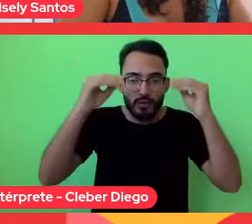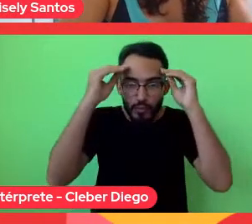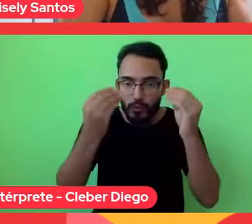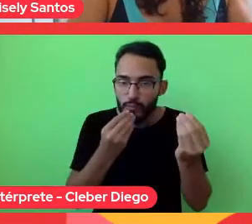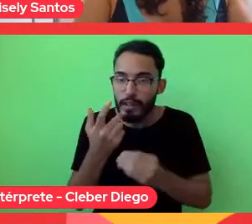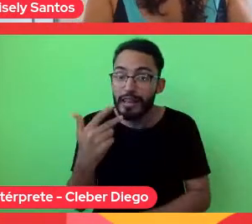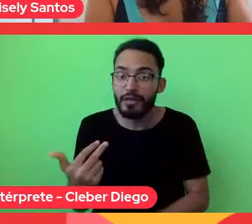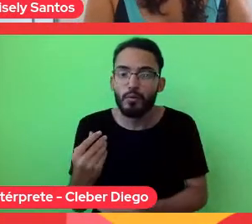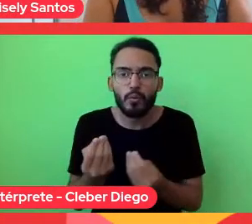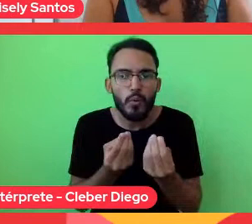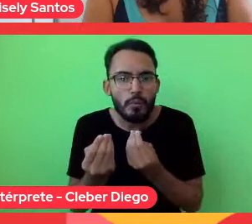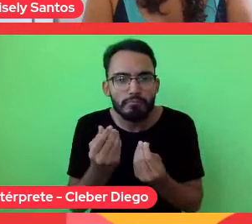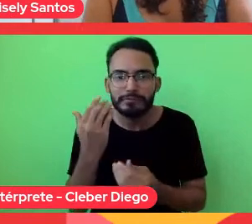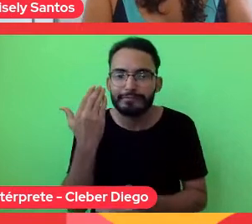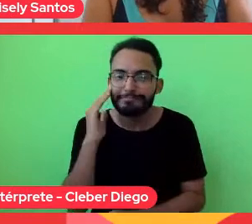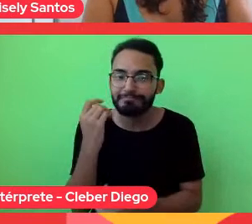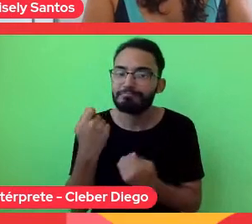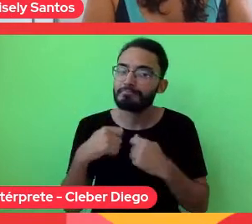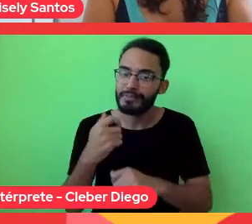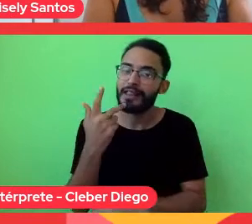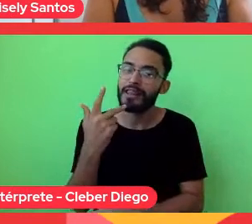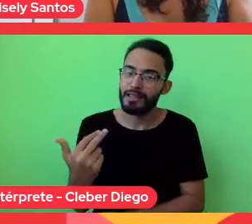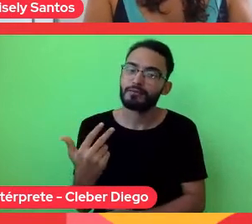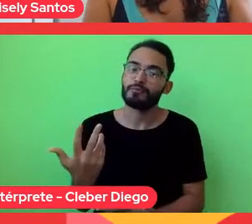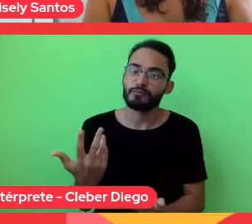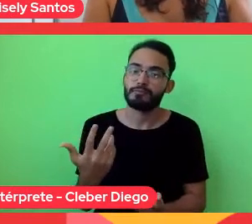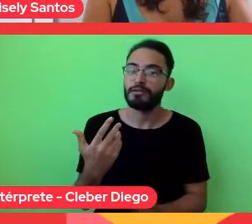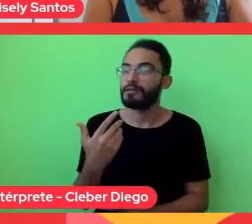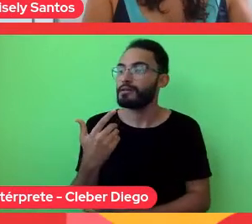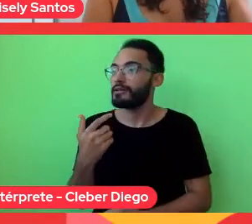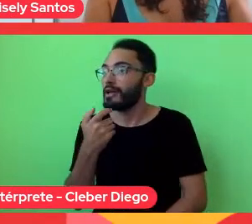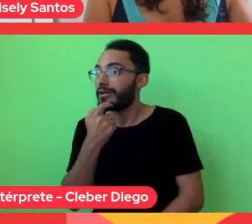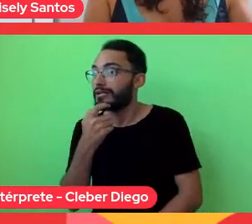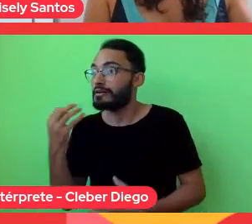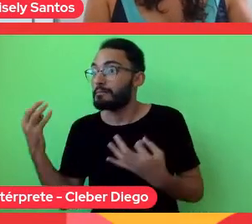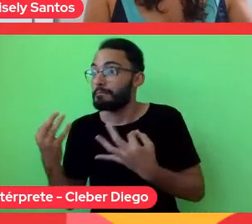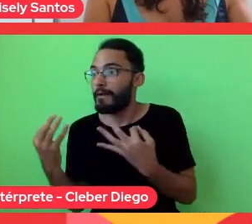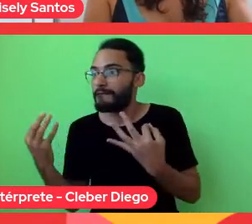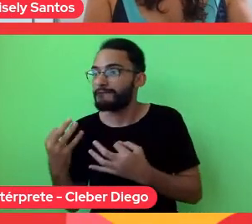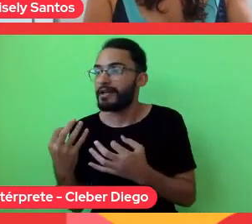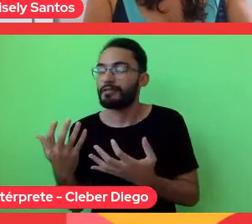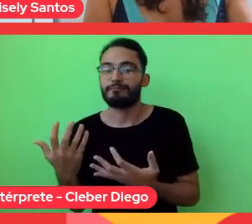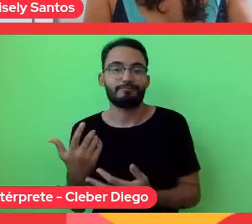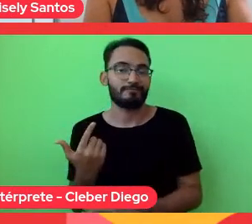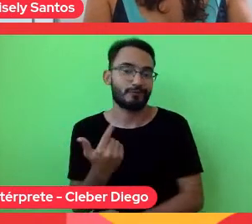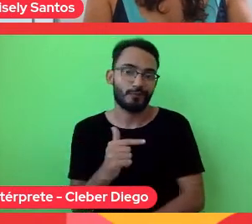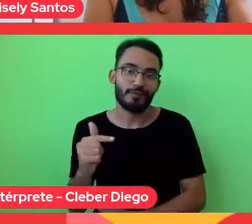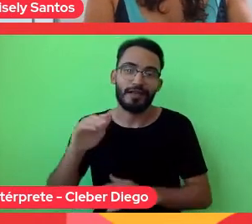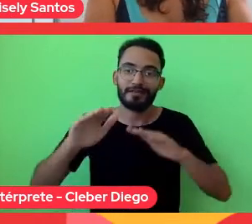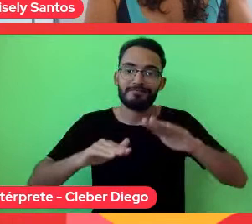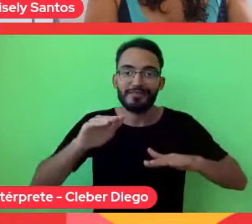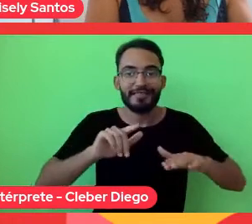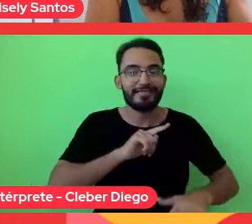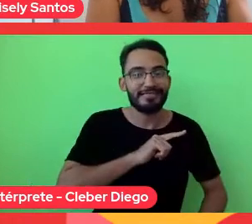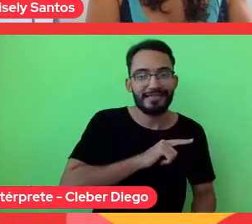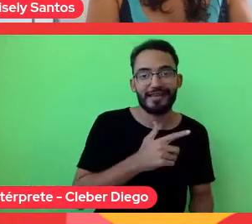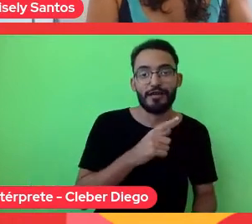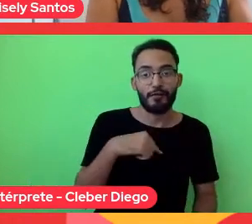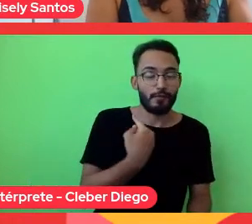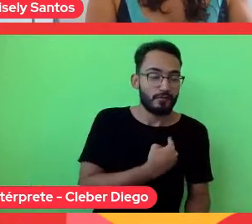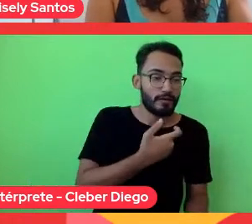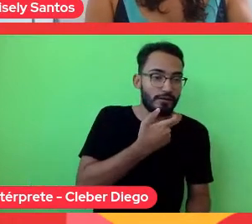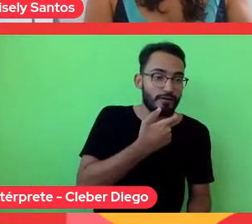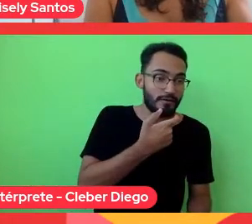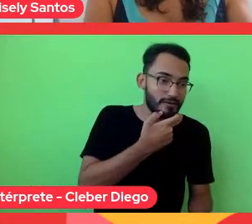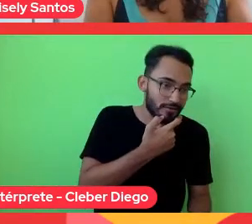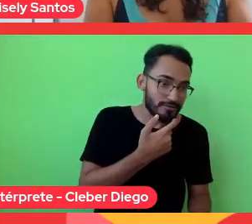outro entender, tá tudo bem. Não tem o inglês perfeito, né? Não tem fluência. Somos brasileiros, a nossa primeira língua é o português. Então, o inglês a gente